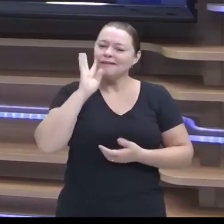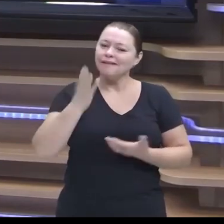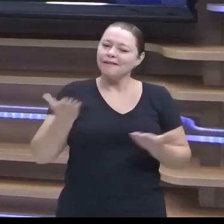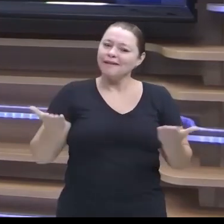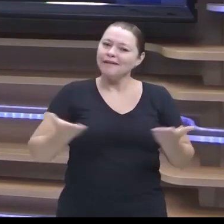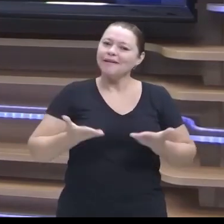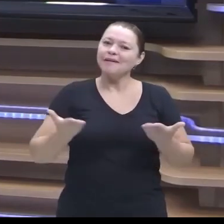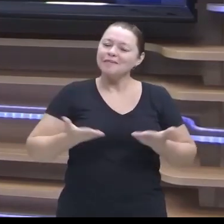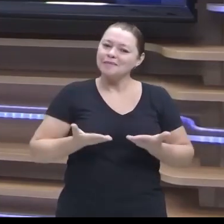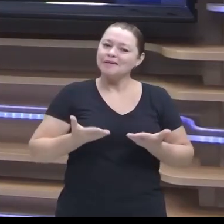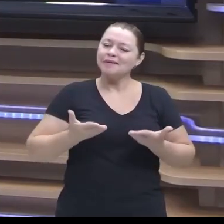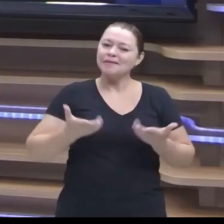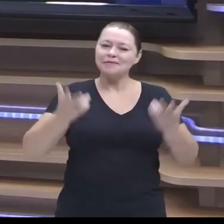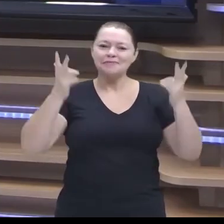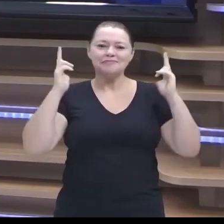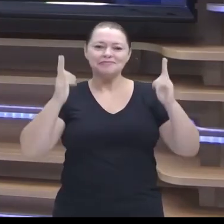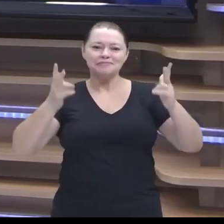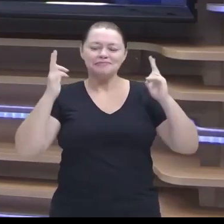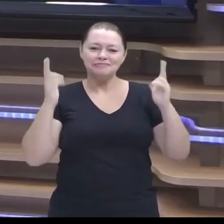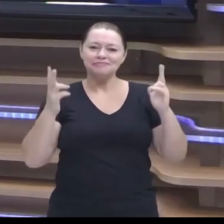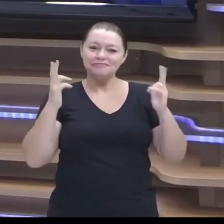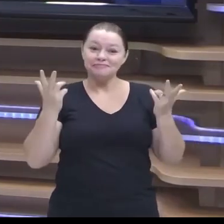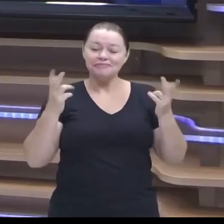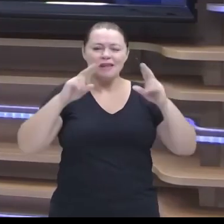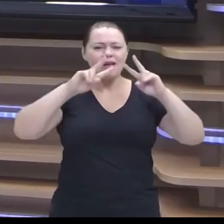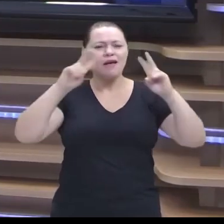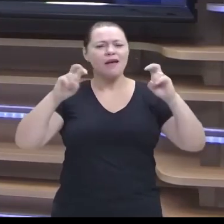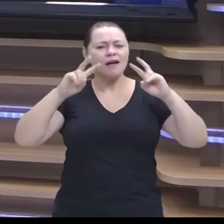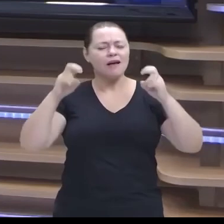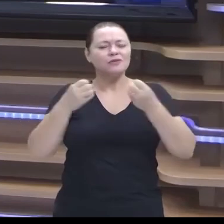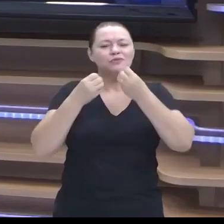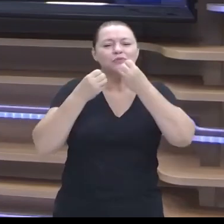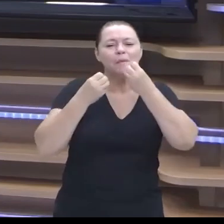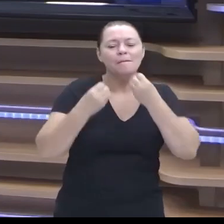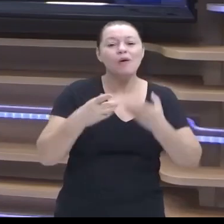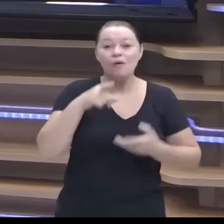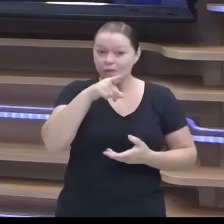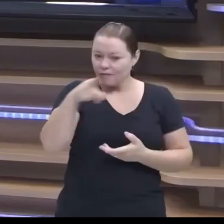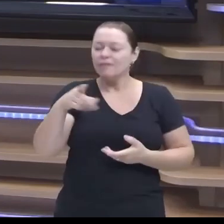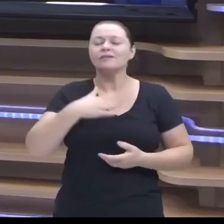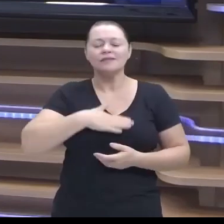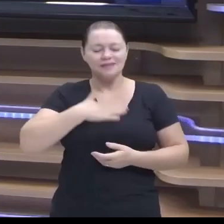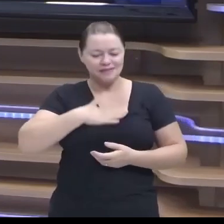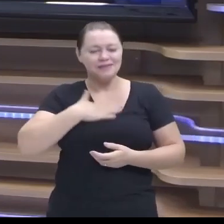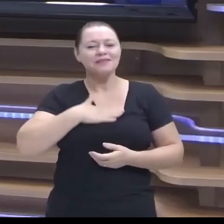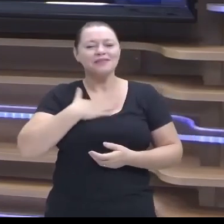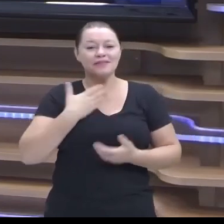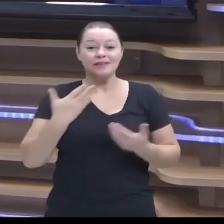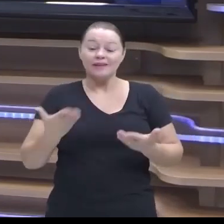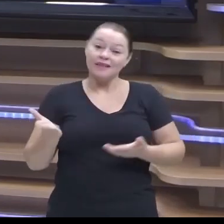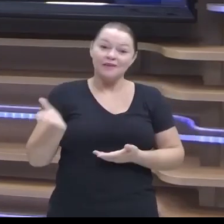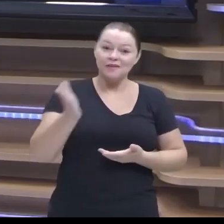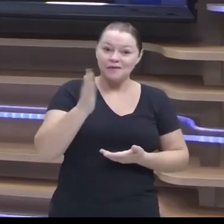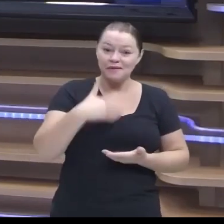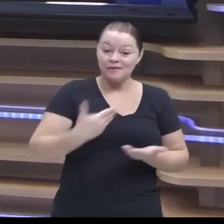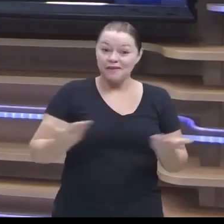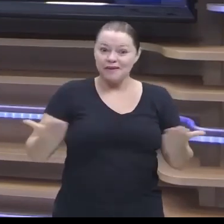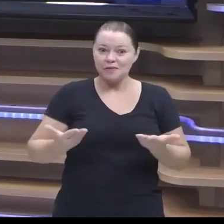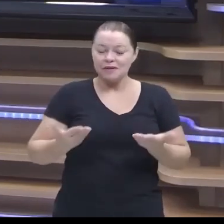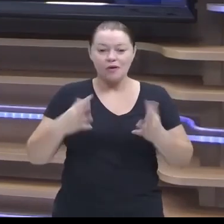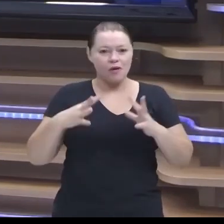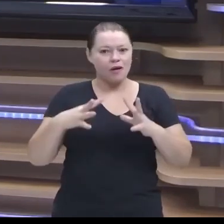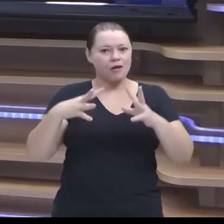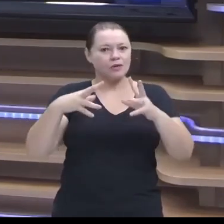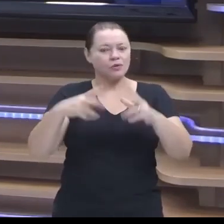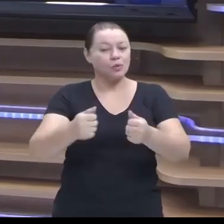coisa divertida, assunto bom, assunto divertido, vocês vão gostar. Então, crianças, vamos agora todos,